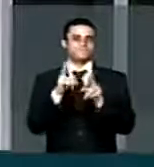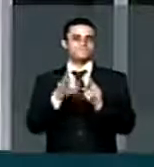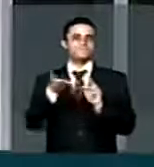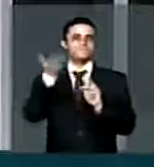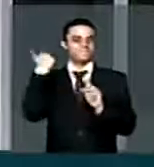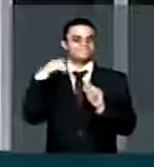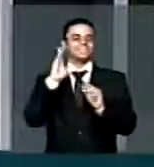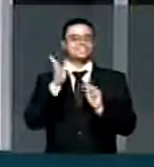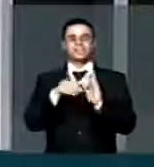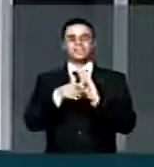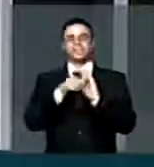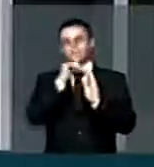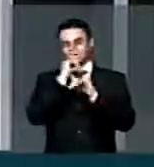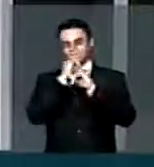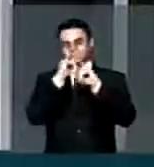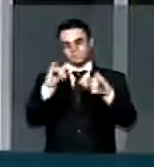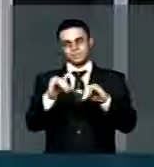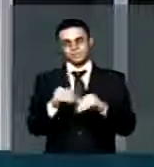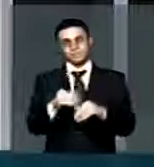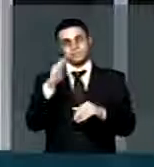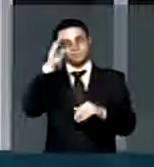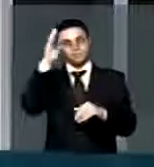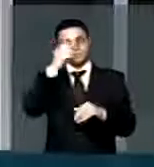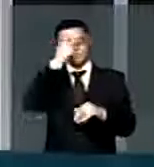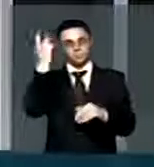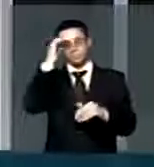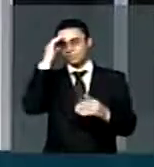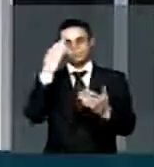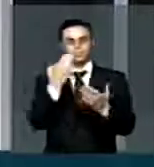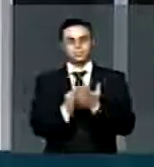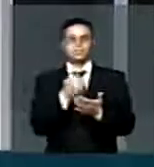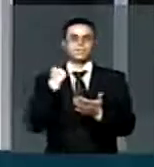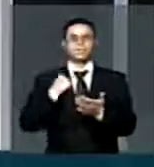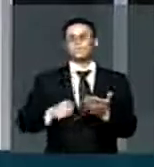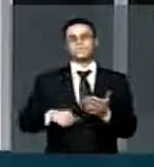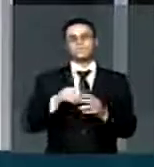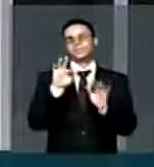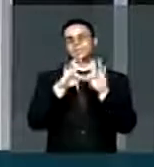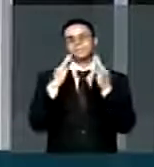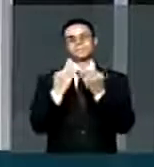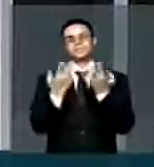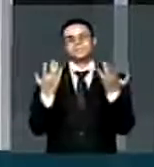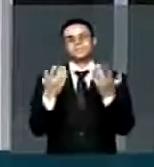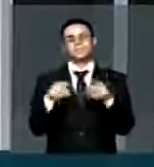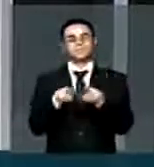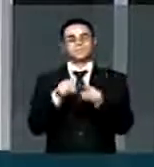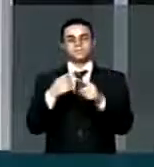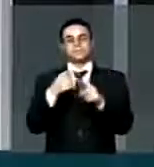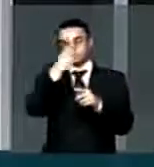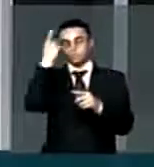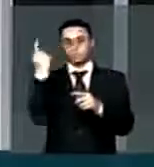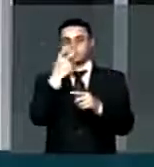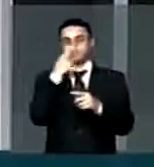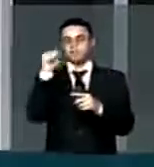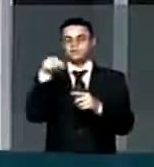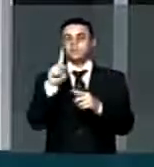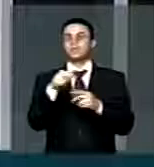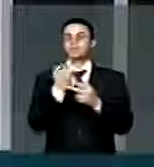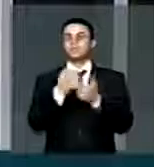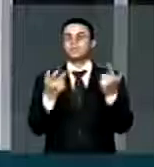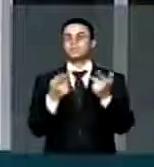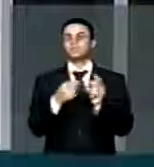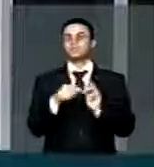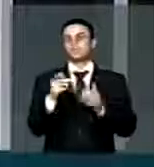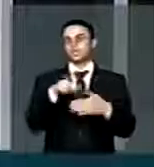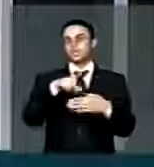pré-anunciado, principalmente por aqueles que não acreditavam neste programa, que achavam que era uma peça